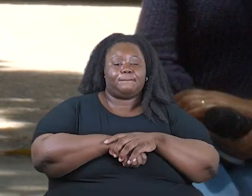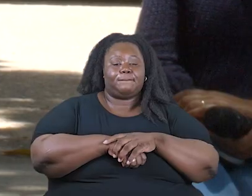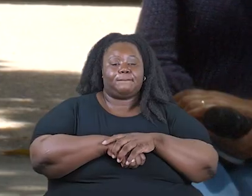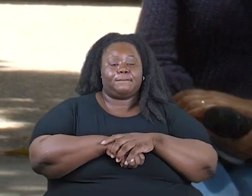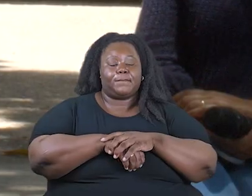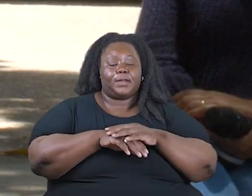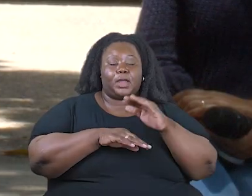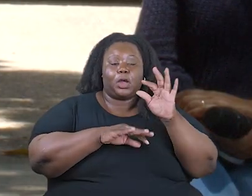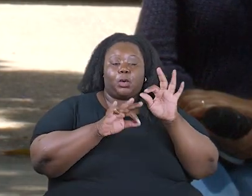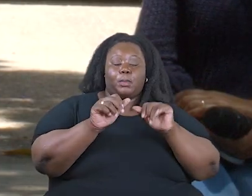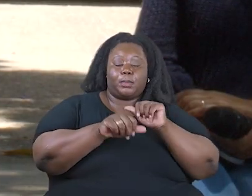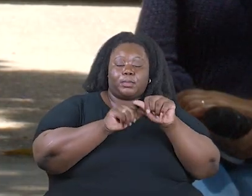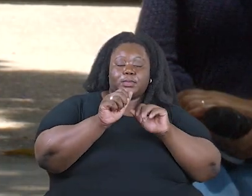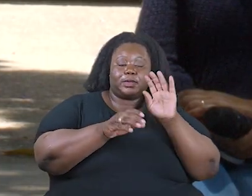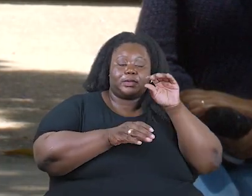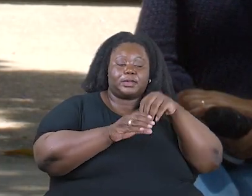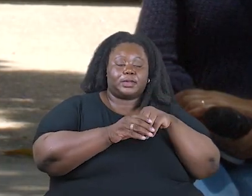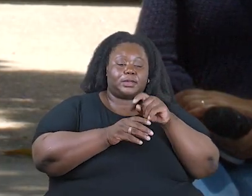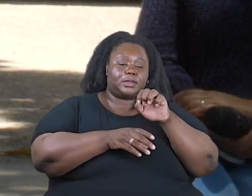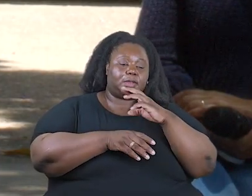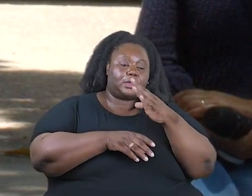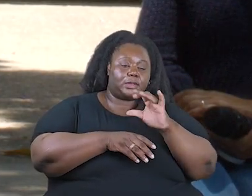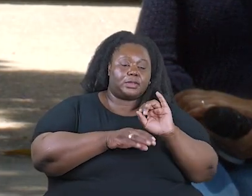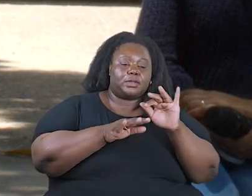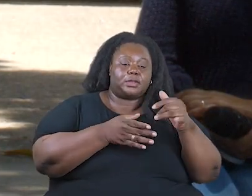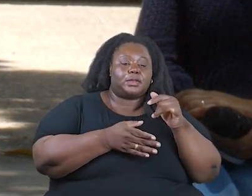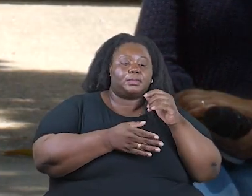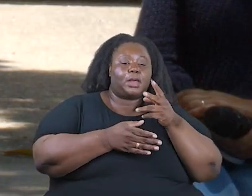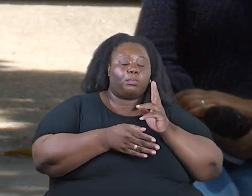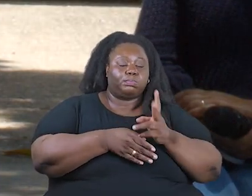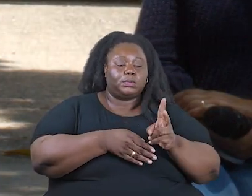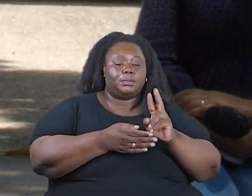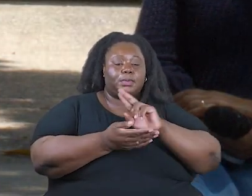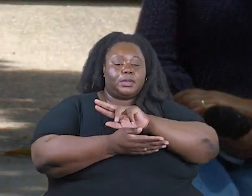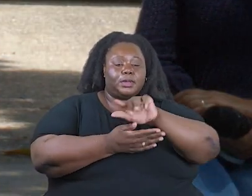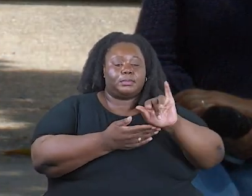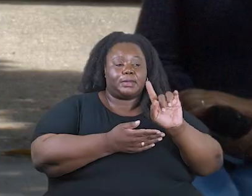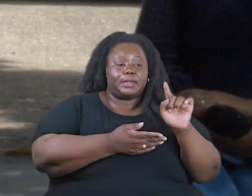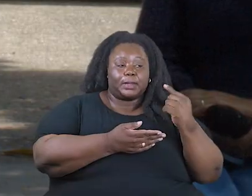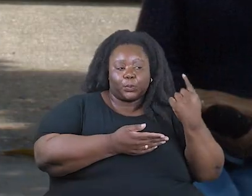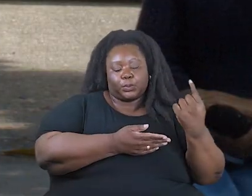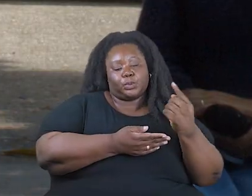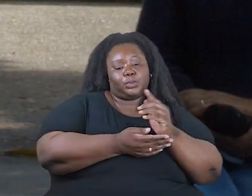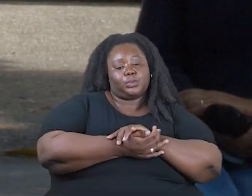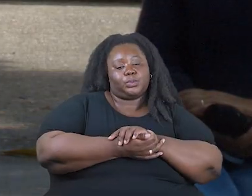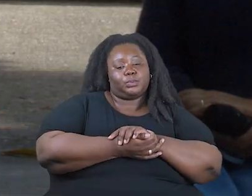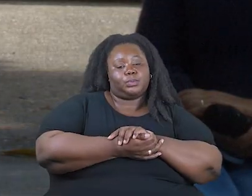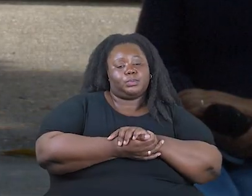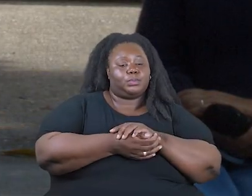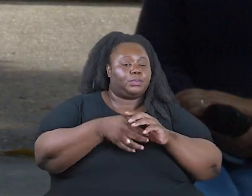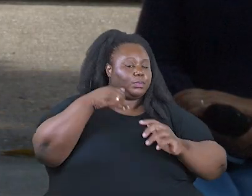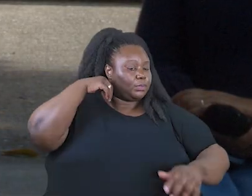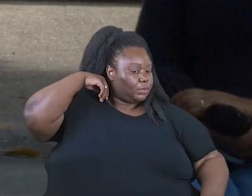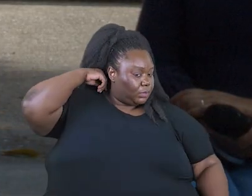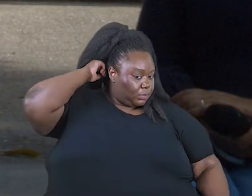uma variação dentro da edição. Então, ao mesmo tempo que ele é múltiplo, ele é único.